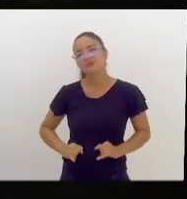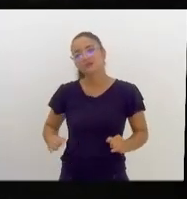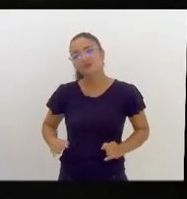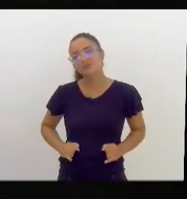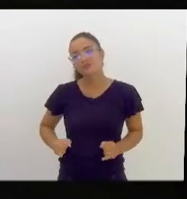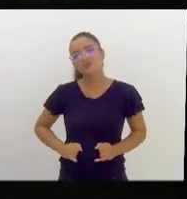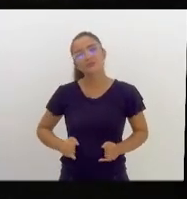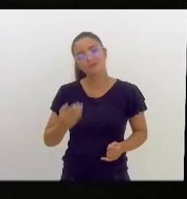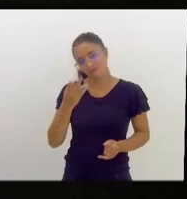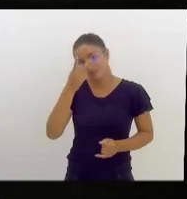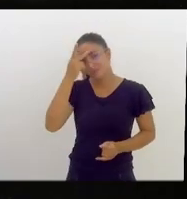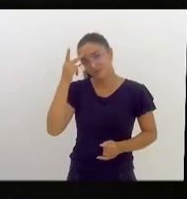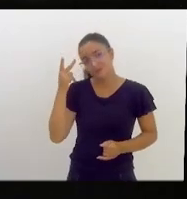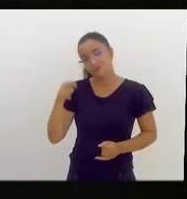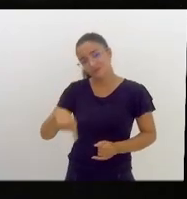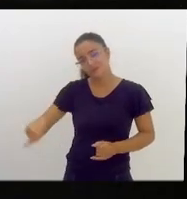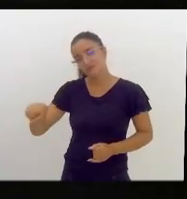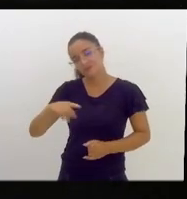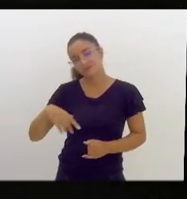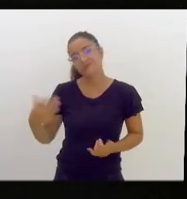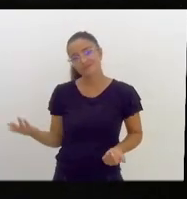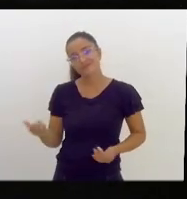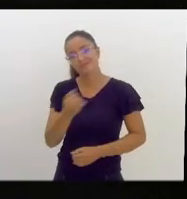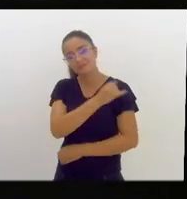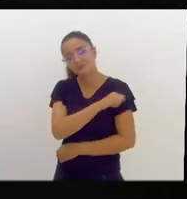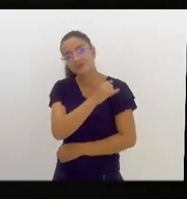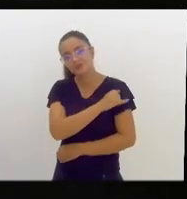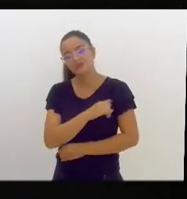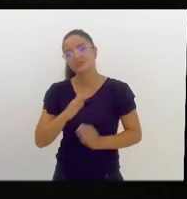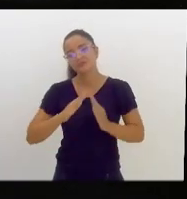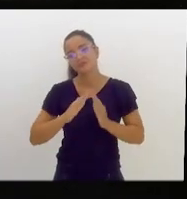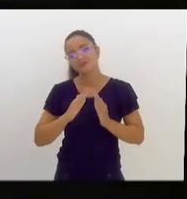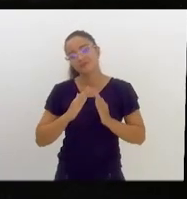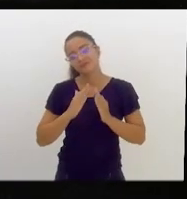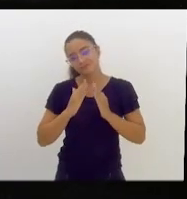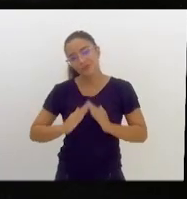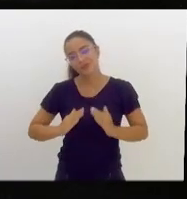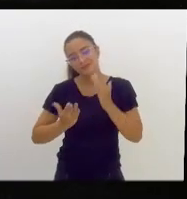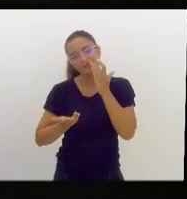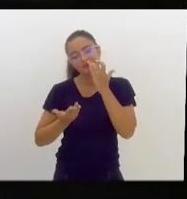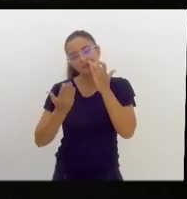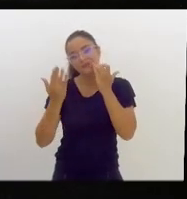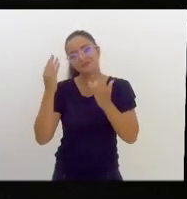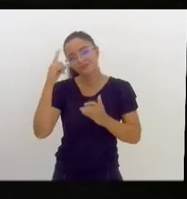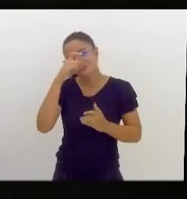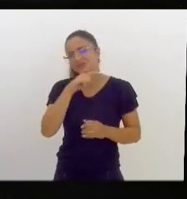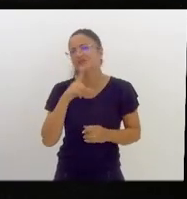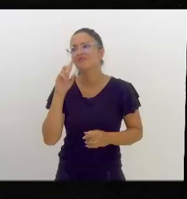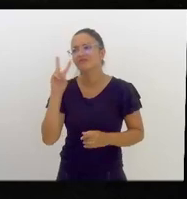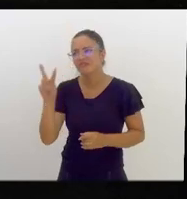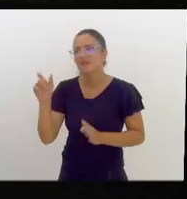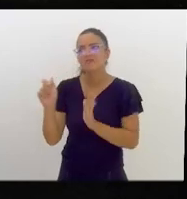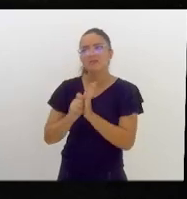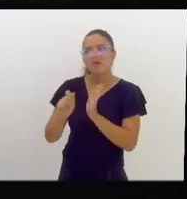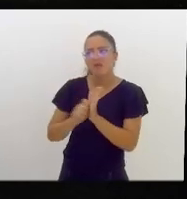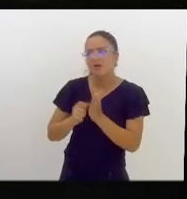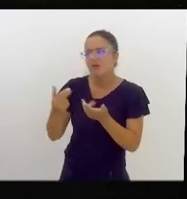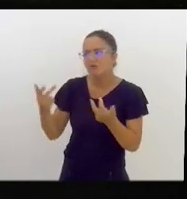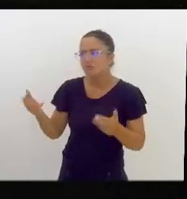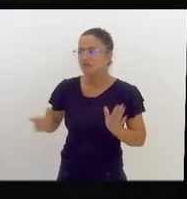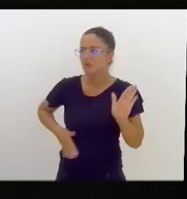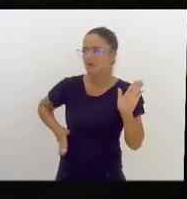cidadão carioca, passa. Né? E aí assistimos à dominação do tráfico de drogas em algumas